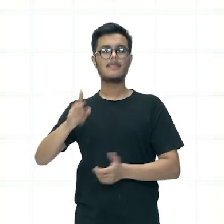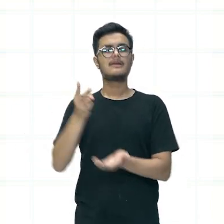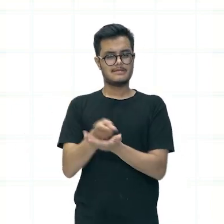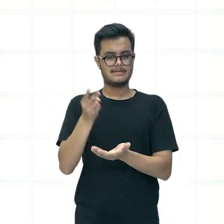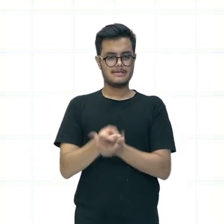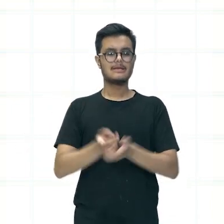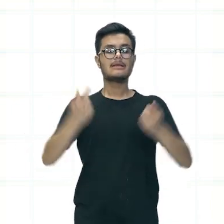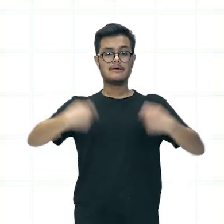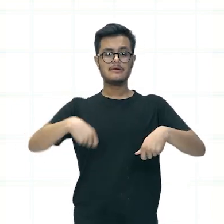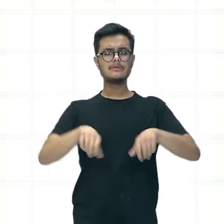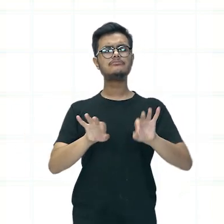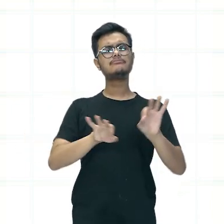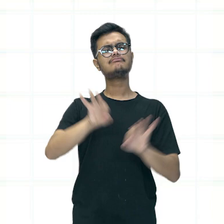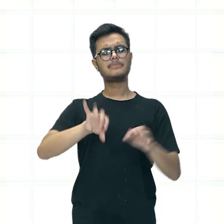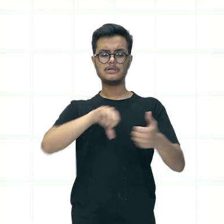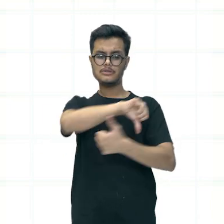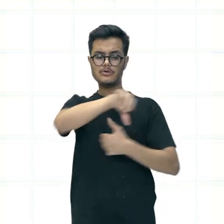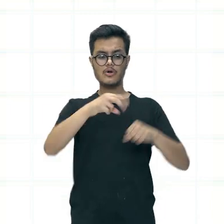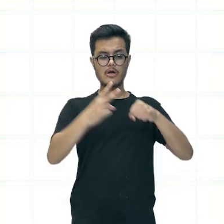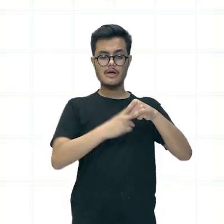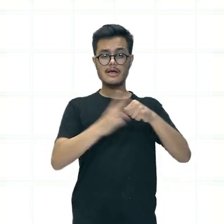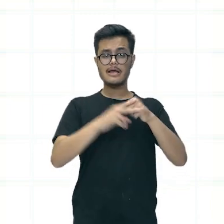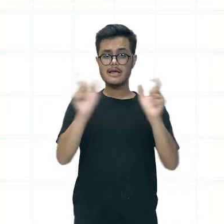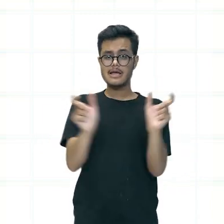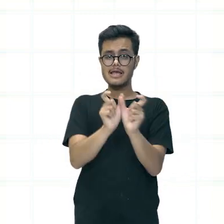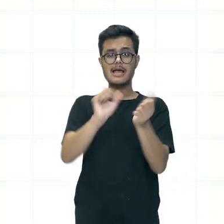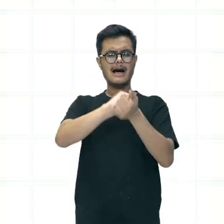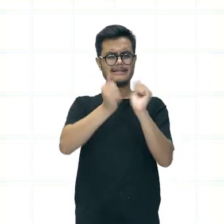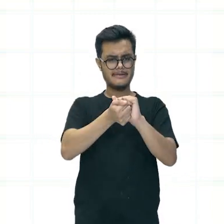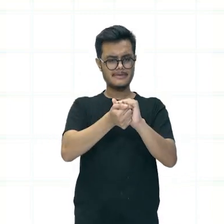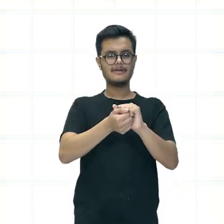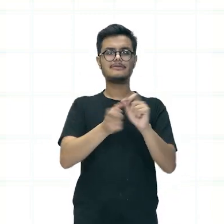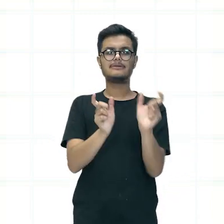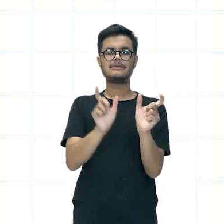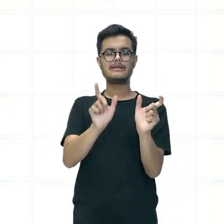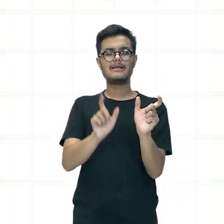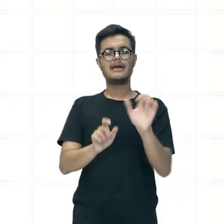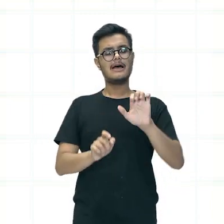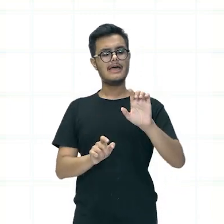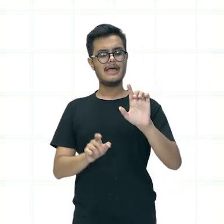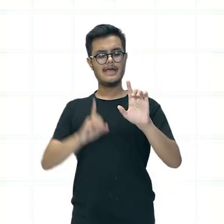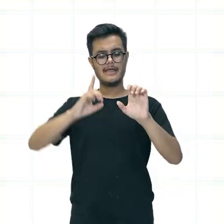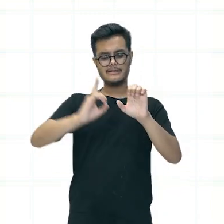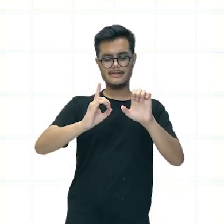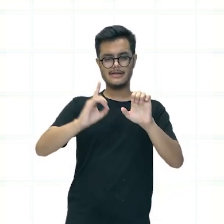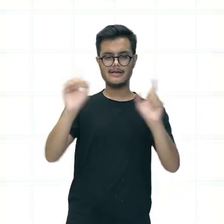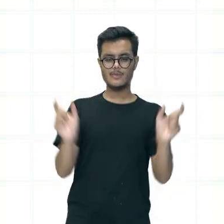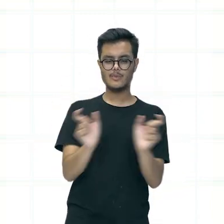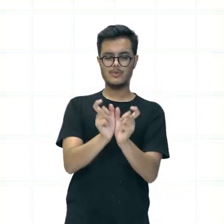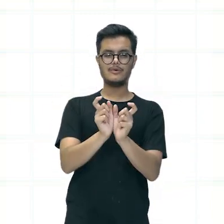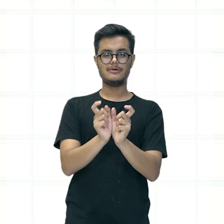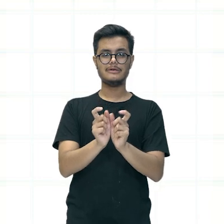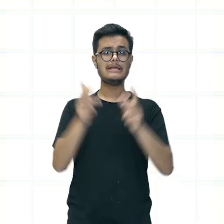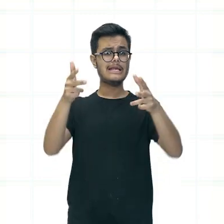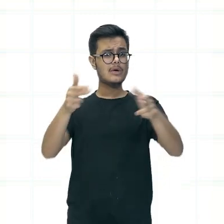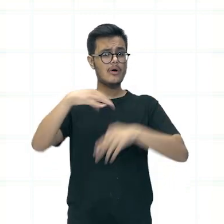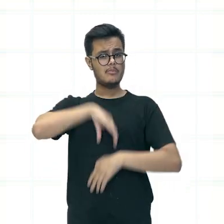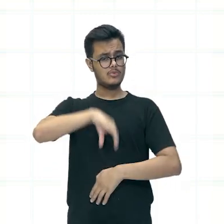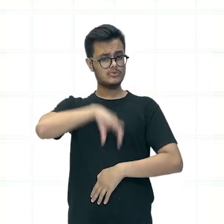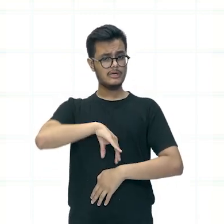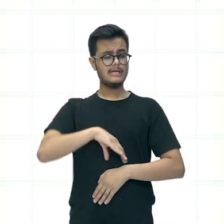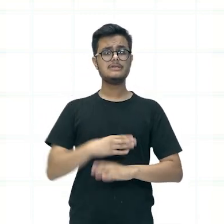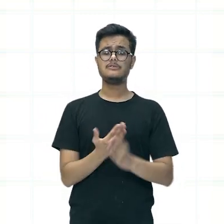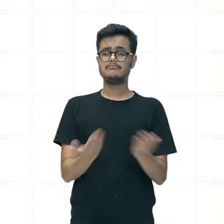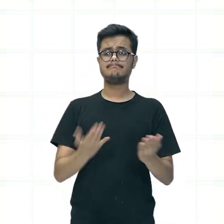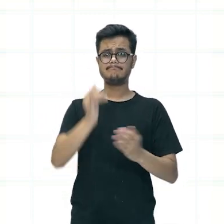preciso mexer ali no verbo. Ele tem que ser conjugado, flexionado, como nós falaríamos em português, tá bom?